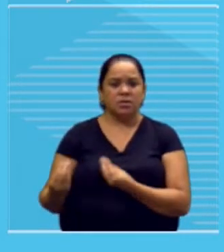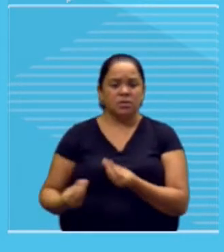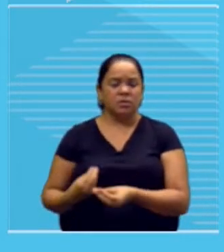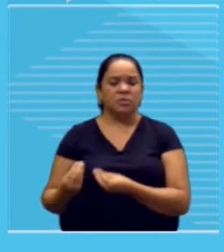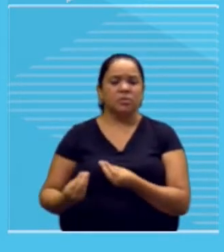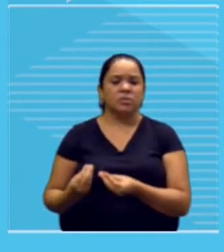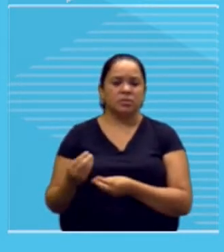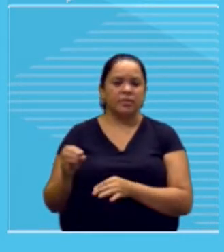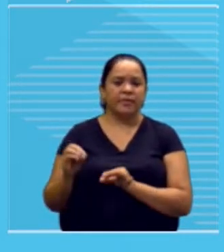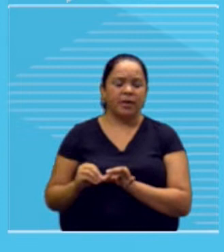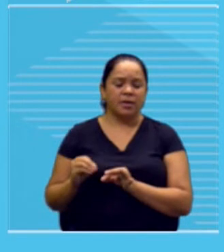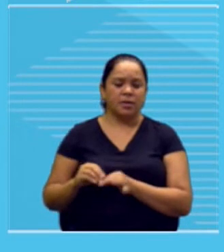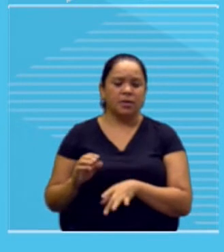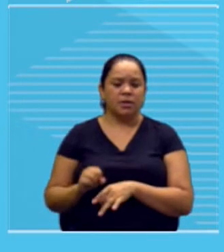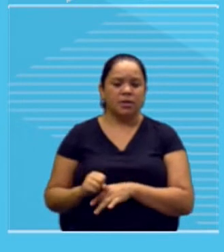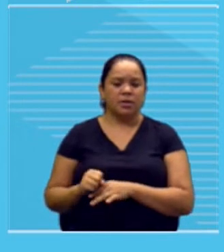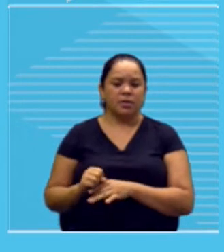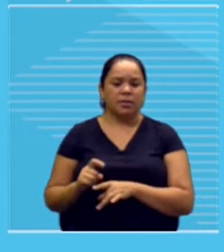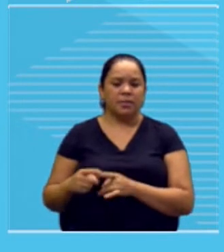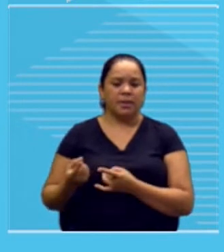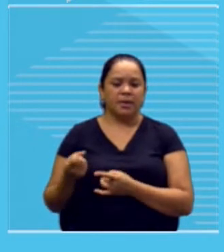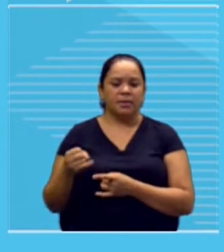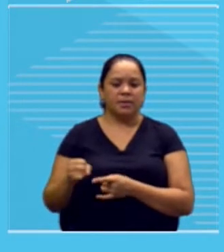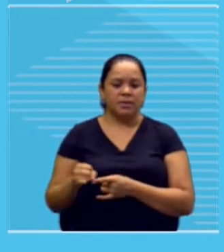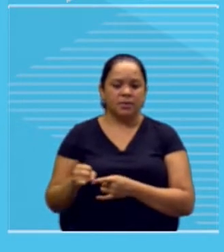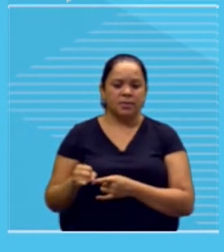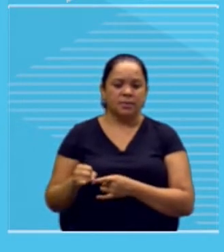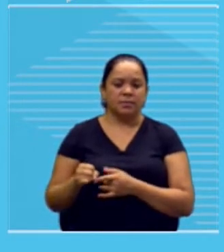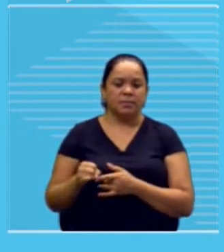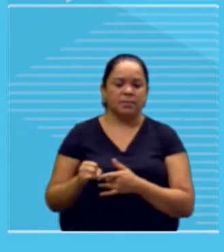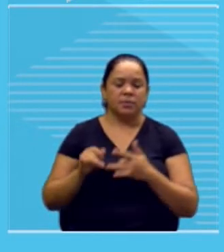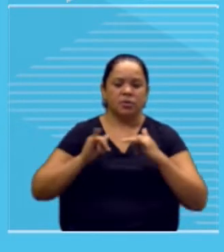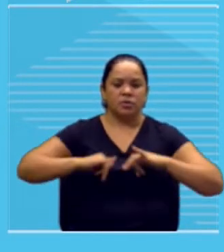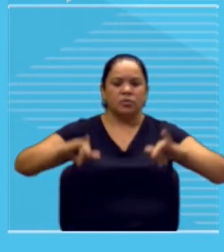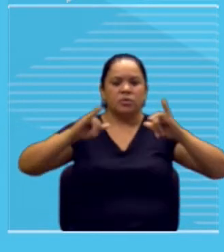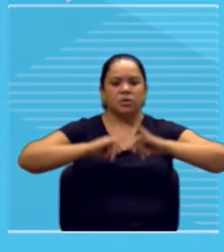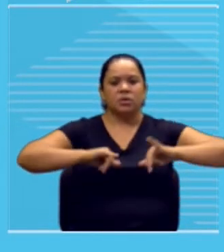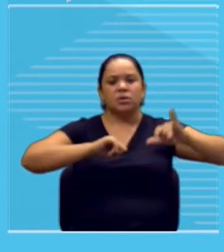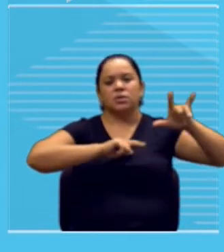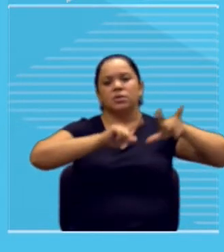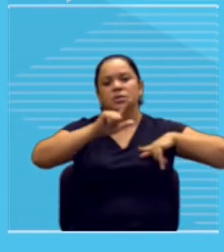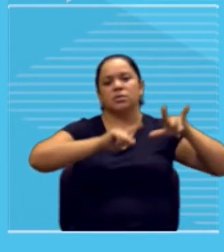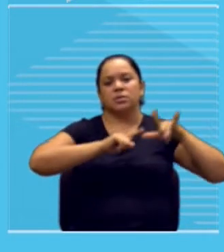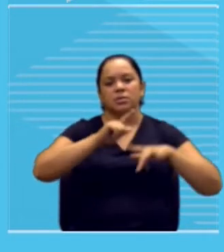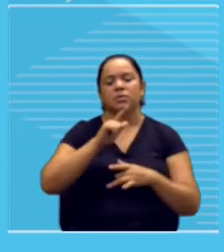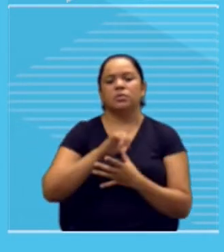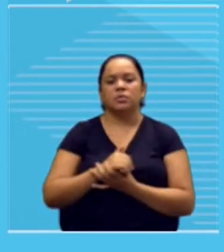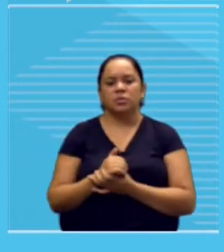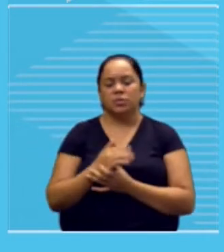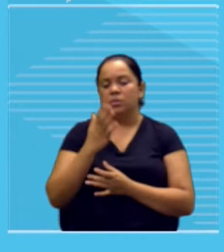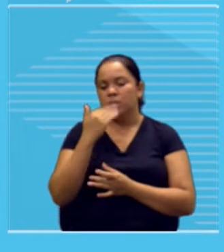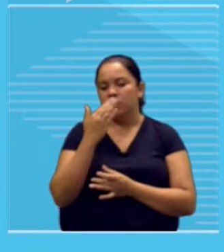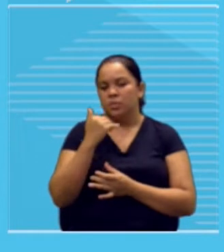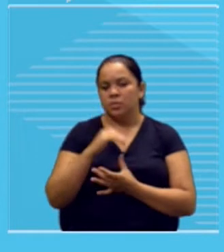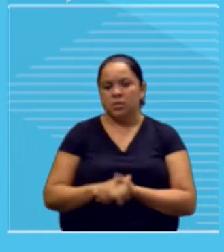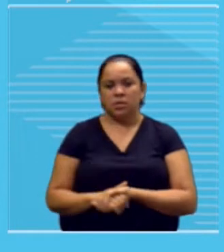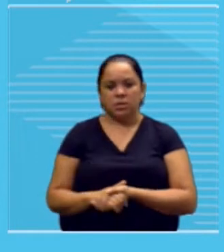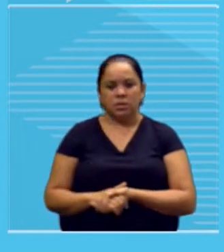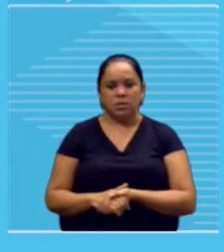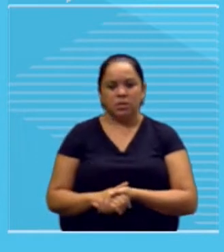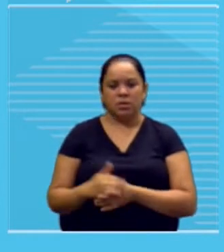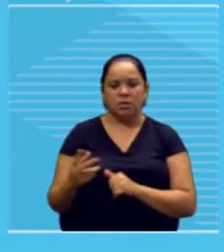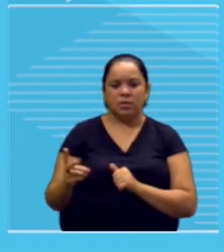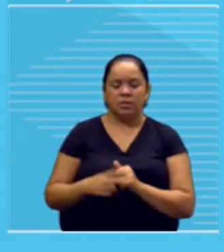como eu dei agora pouco de exemplo a propaganda de uma comida os verbos são outros não dá para você colocar na propaganda de